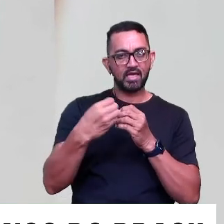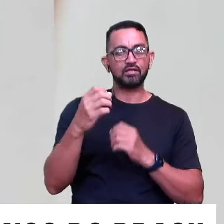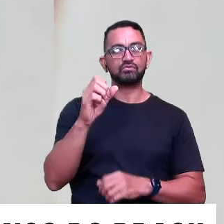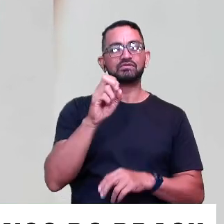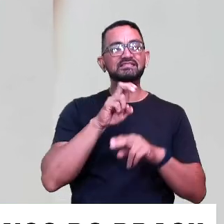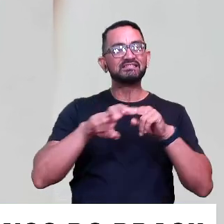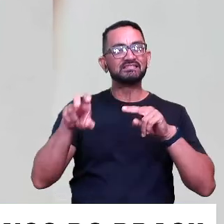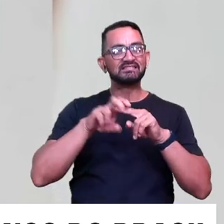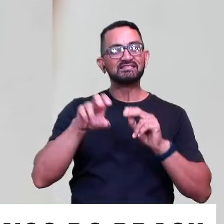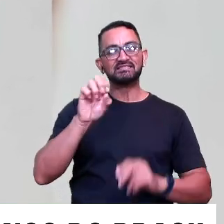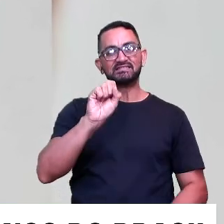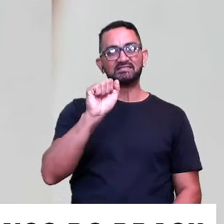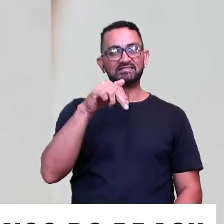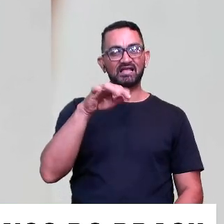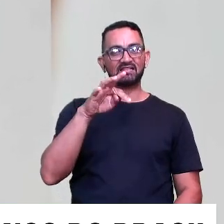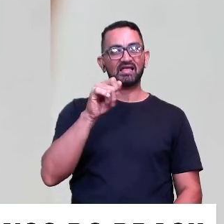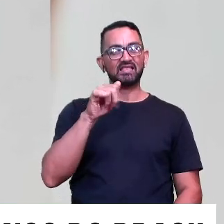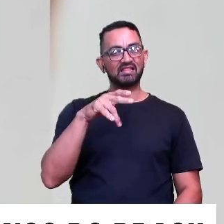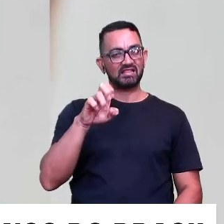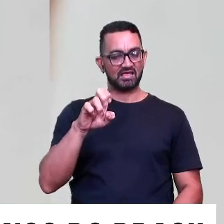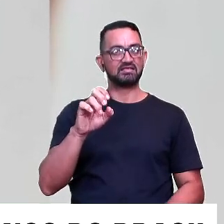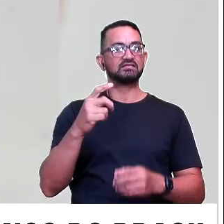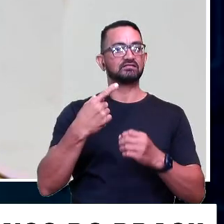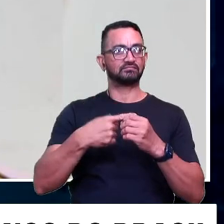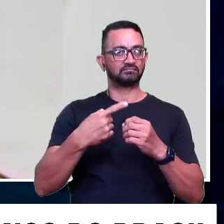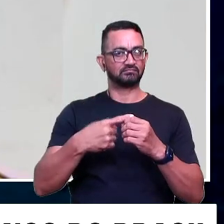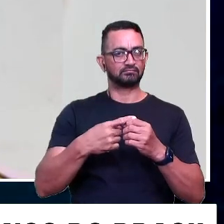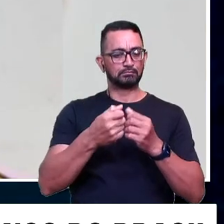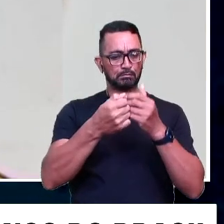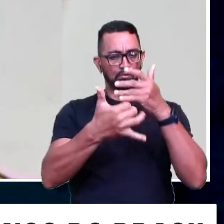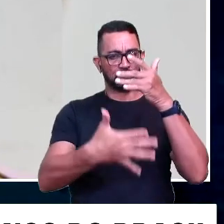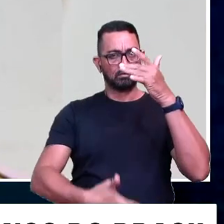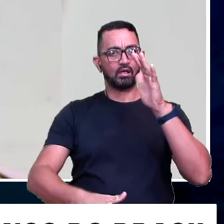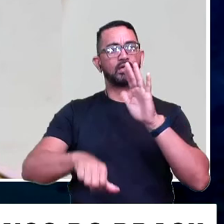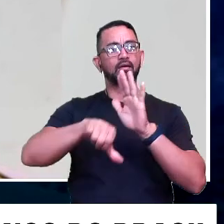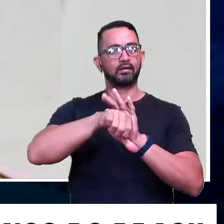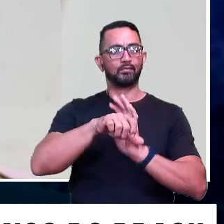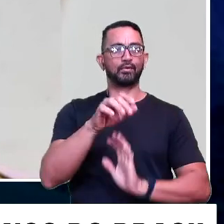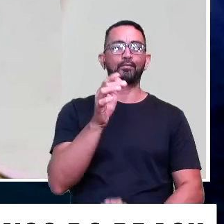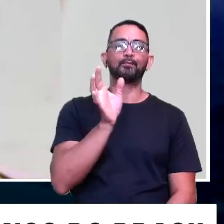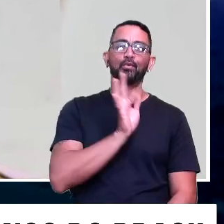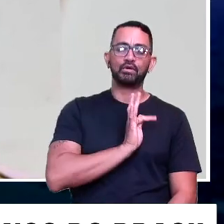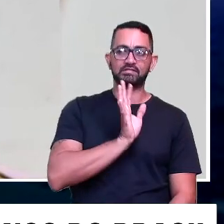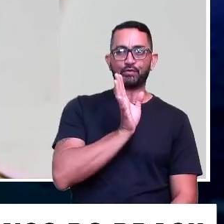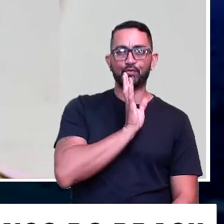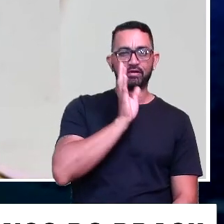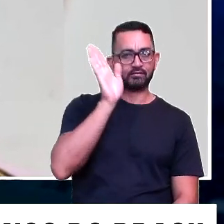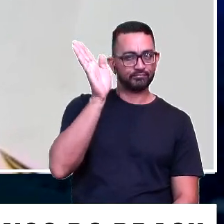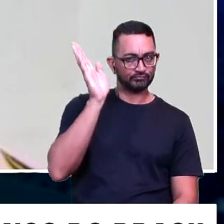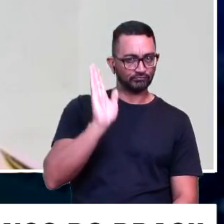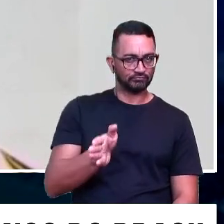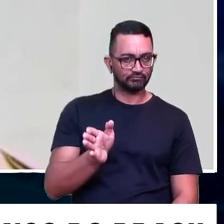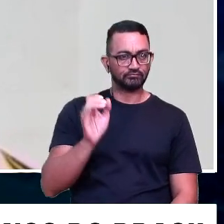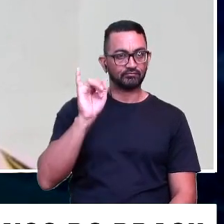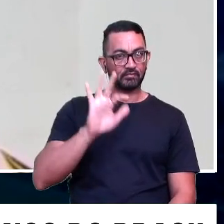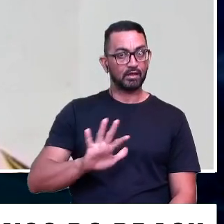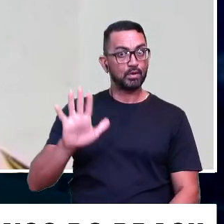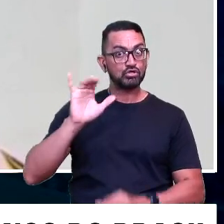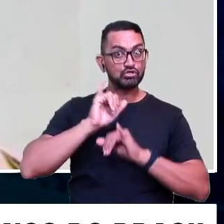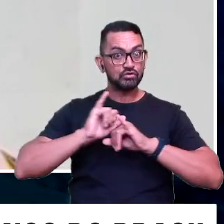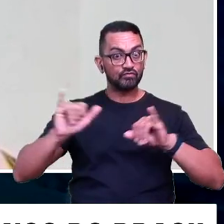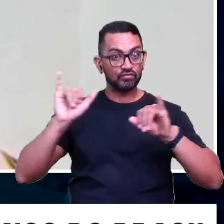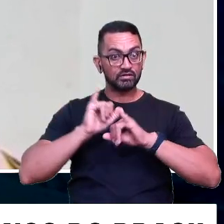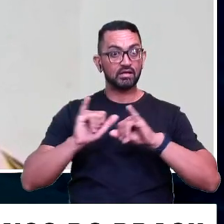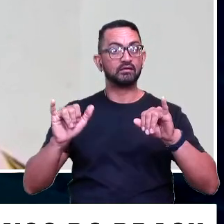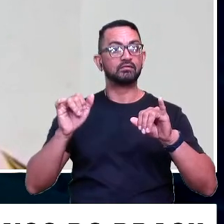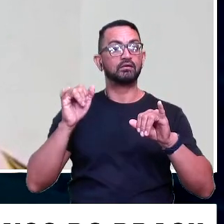próximo a Santa Inês. Já é um homem com uma ficha criminal aí bem extensa e um velho conhecido da polícia. Pois é, gente. A imagem dele está